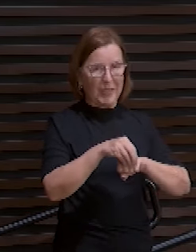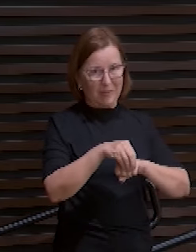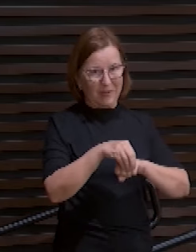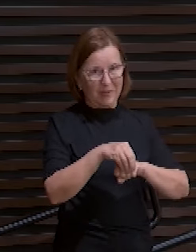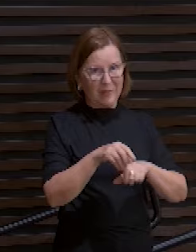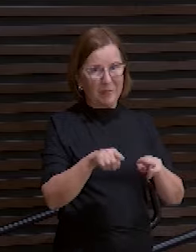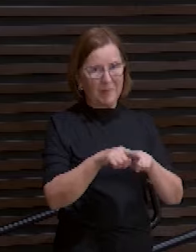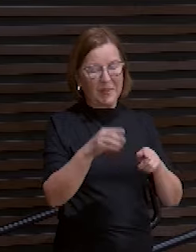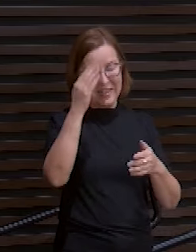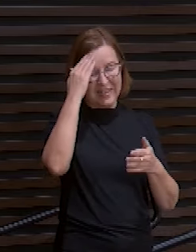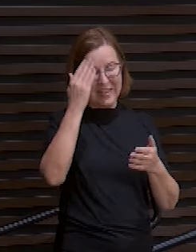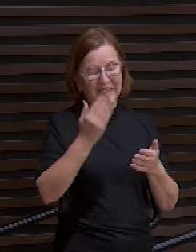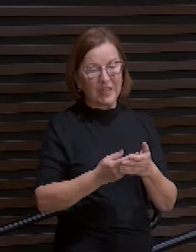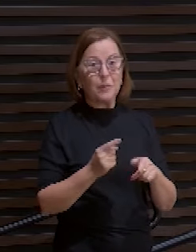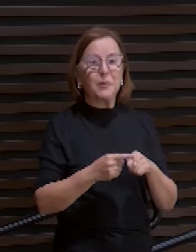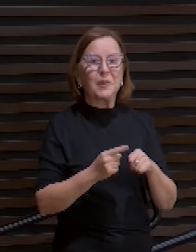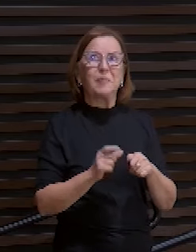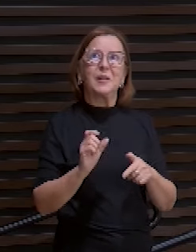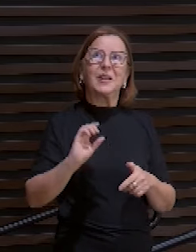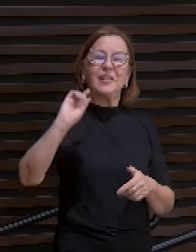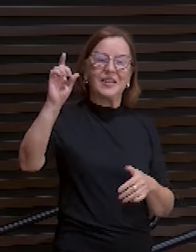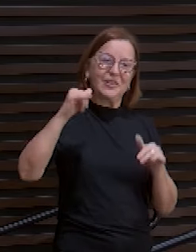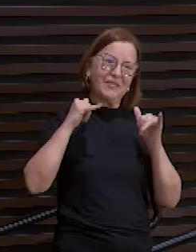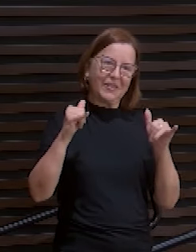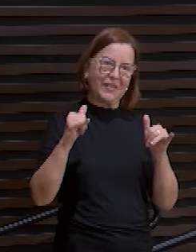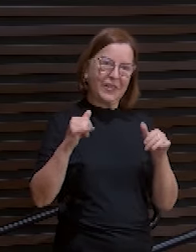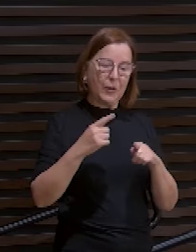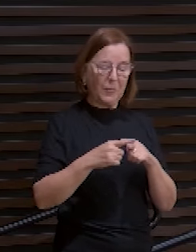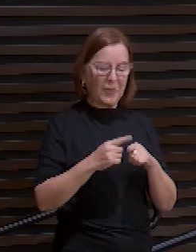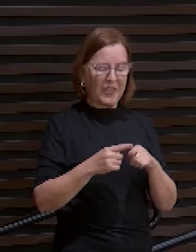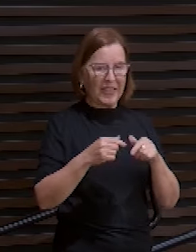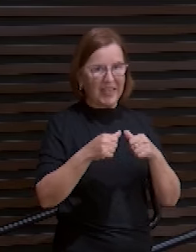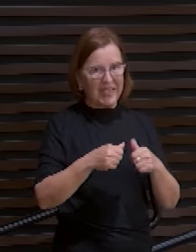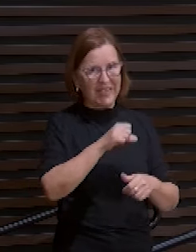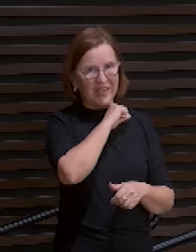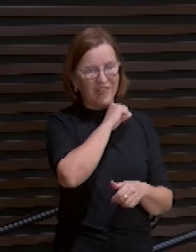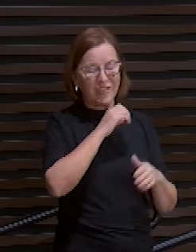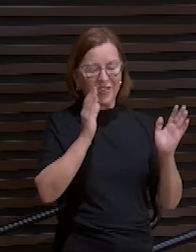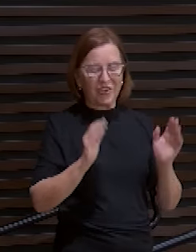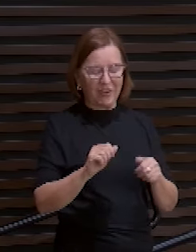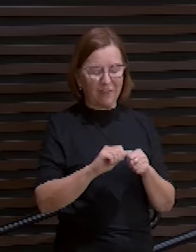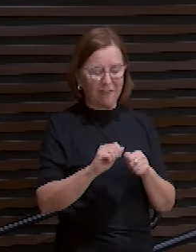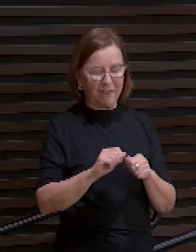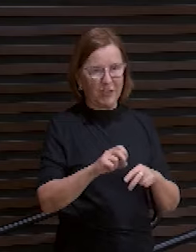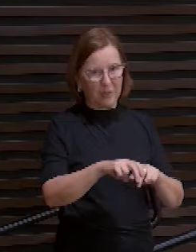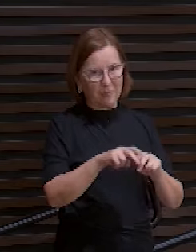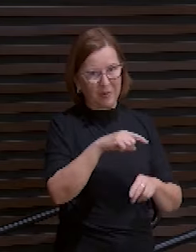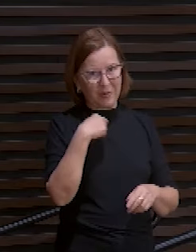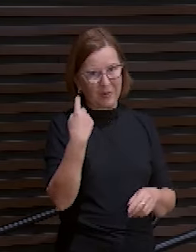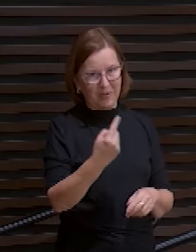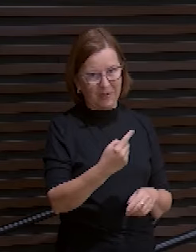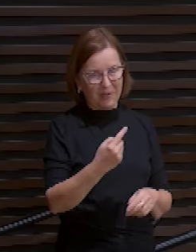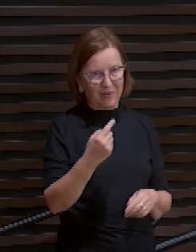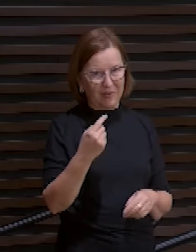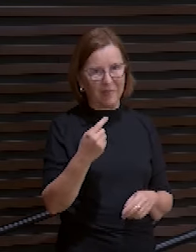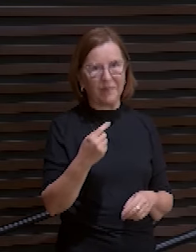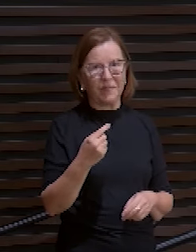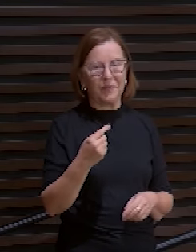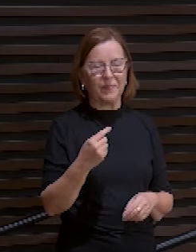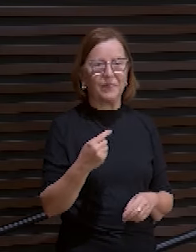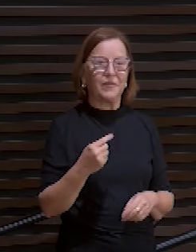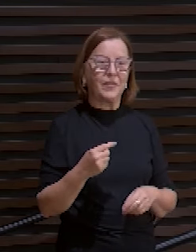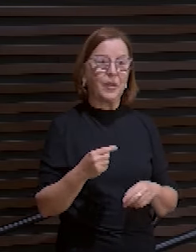diz porque essa ação já foi realizada por nós há 2000 anos atrás isso que os nossos irmãos confessaram